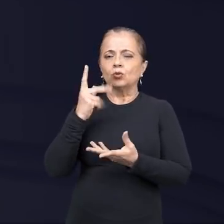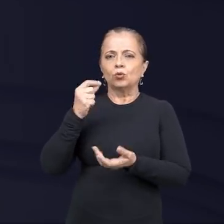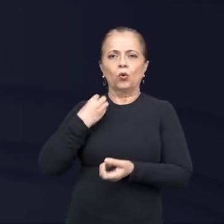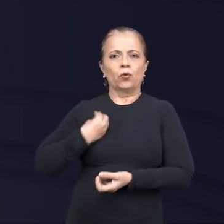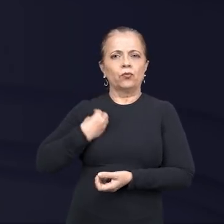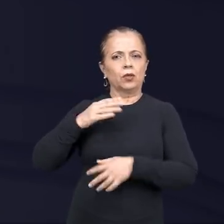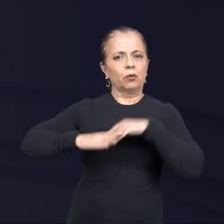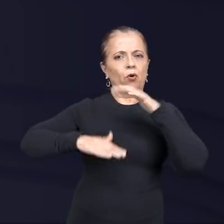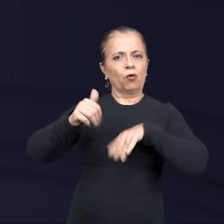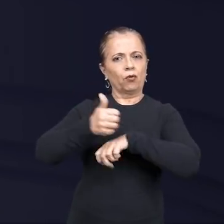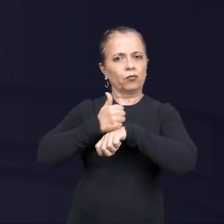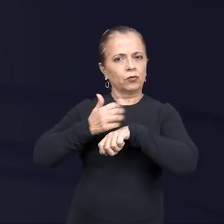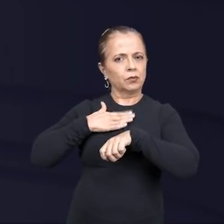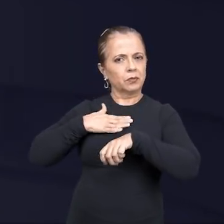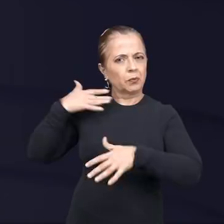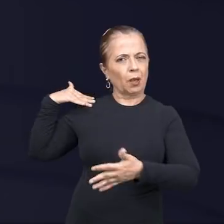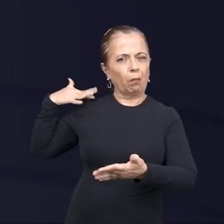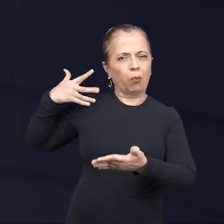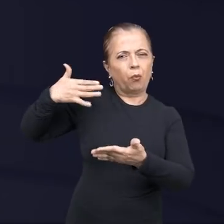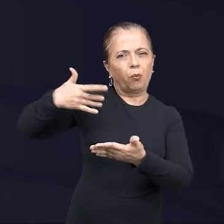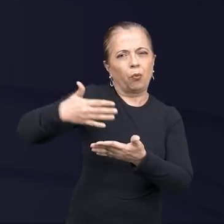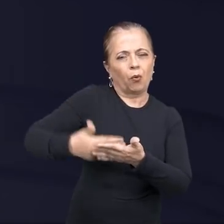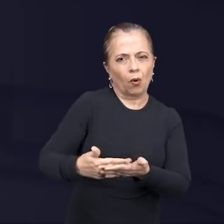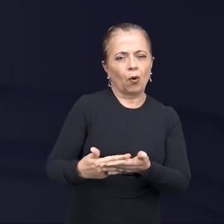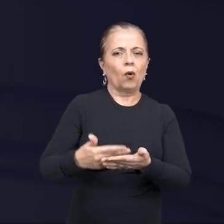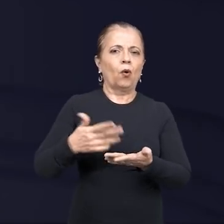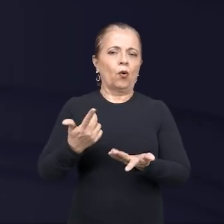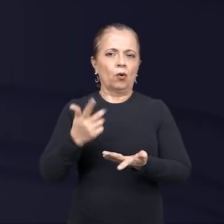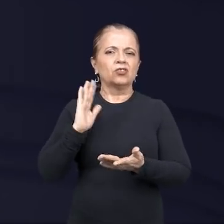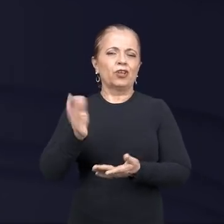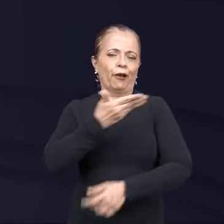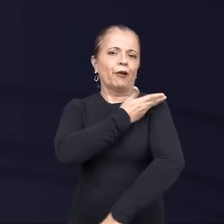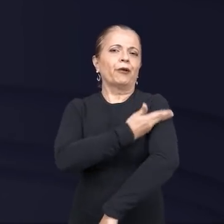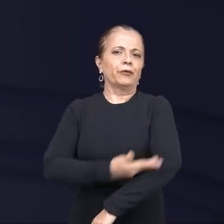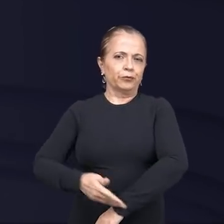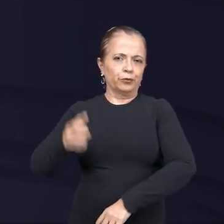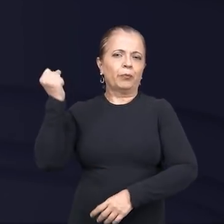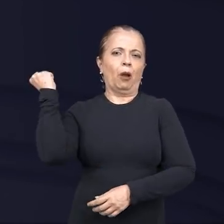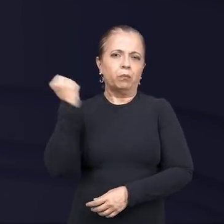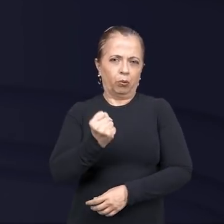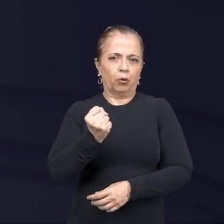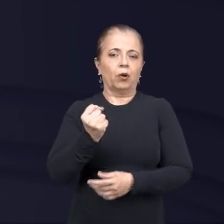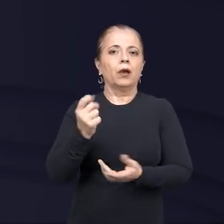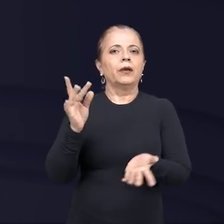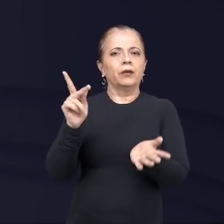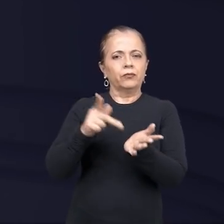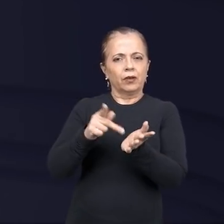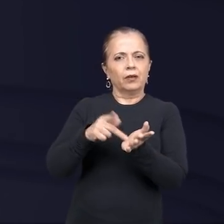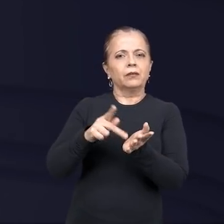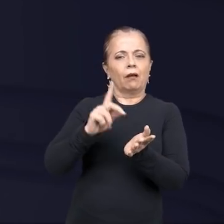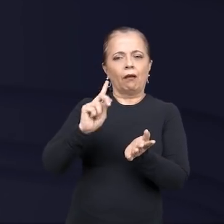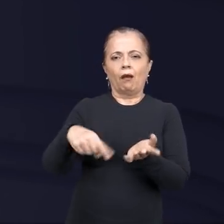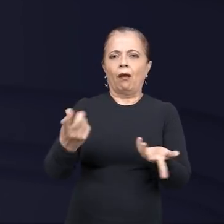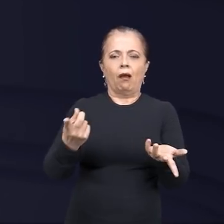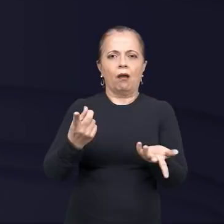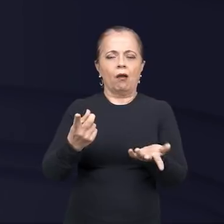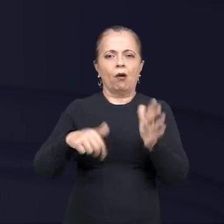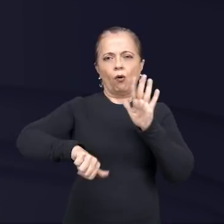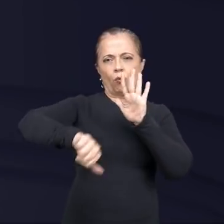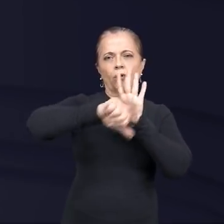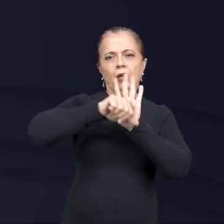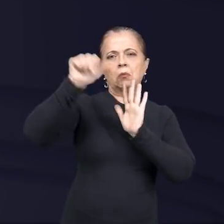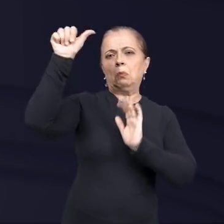essa carreira. A gente está acostumado com homicídio, né, que na verdade trata do crime